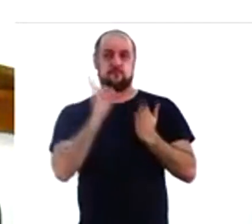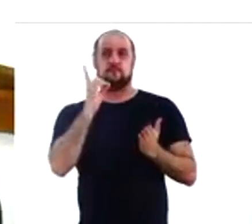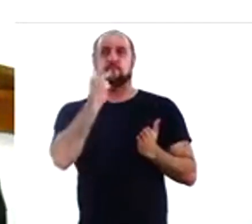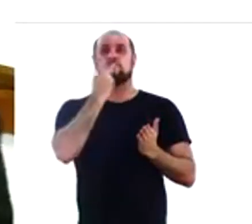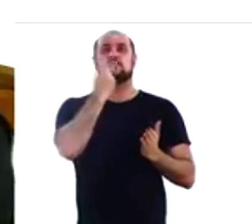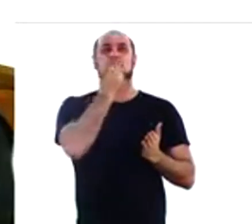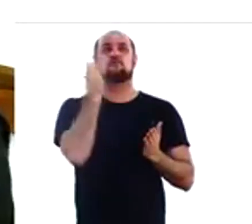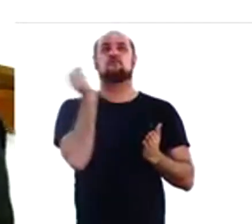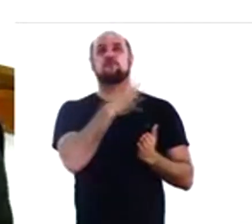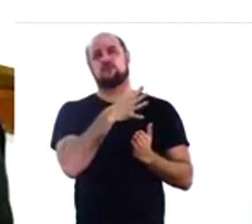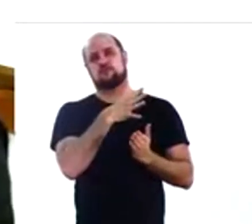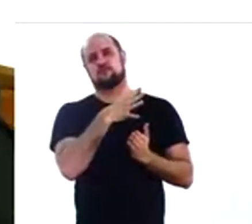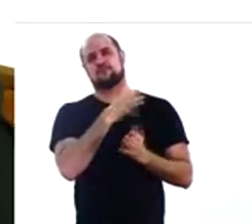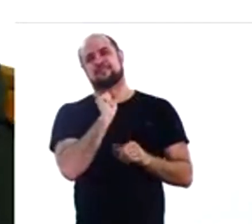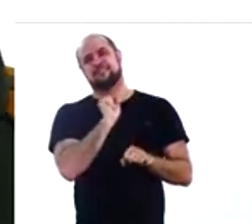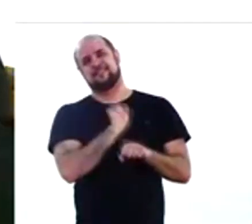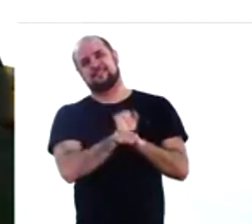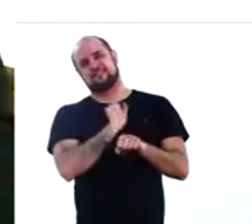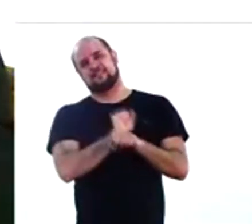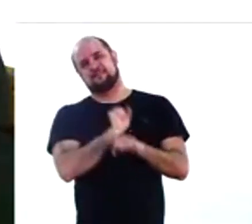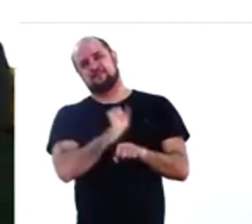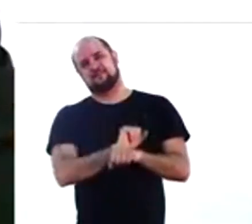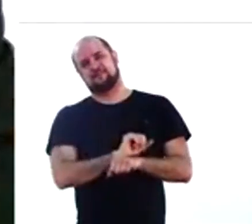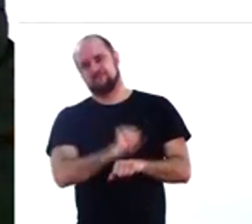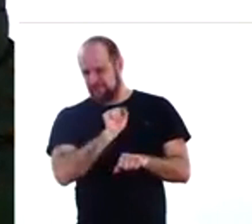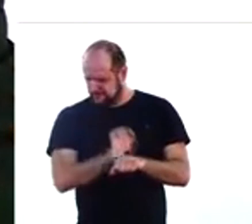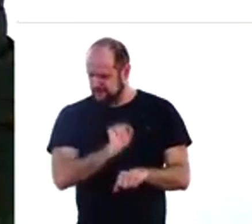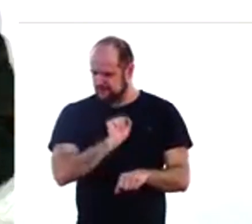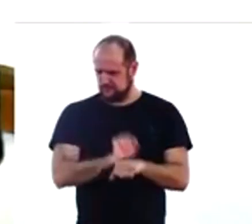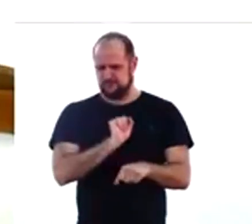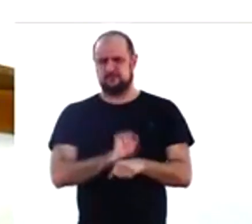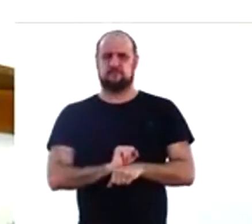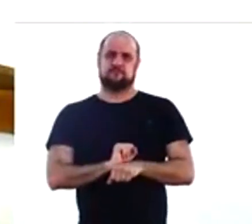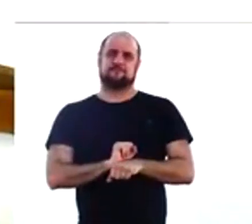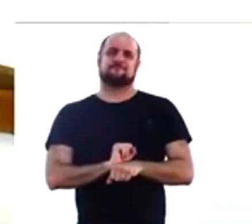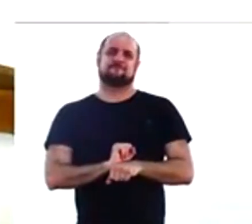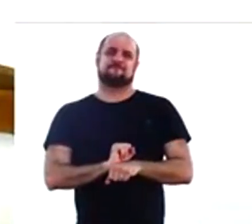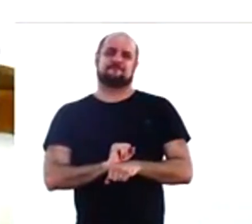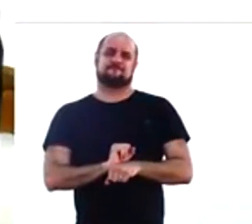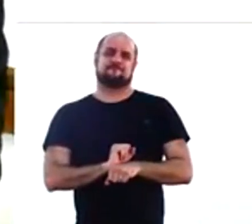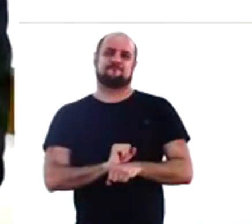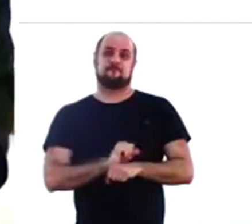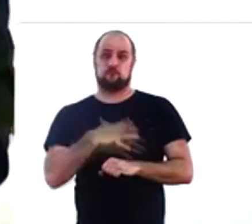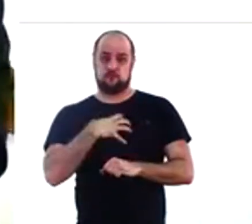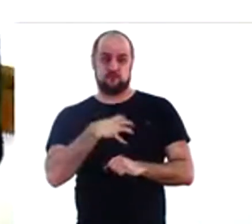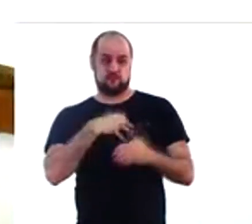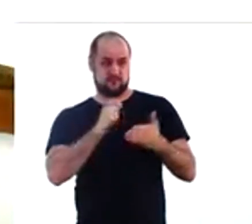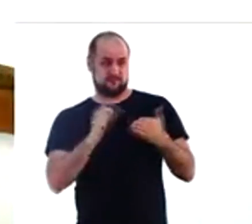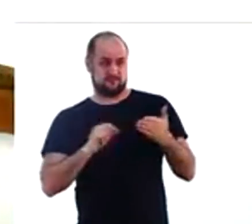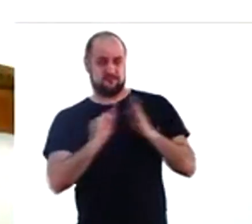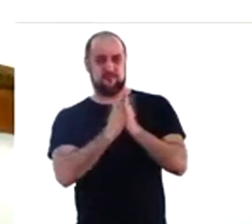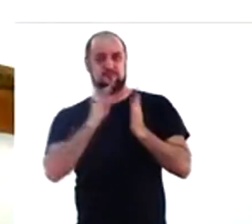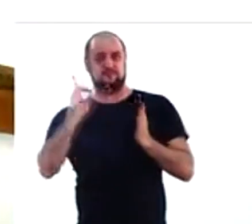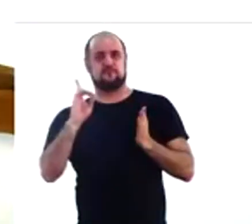nova palavra: aguardando, esperando. E da maneira como o texto foi escrito, é